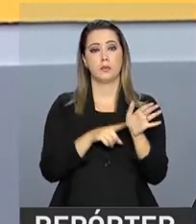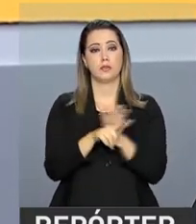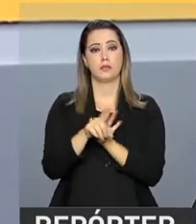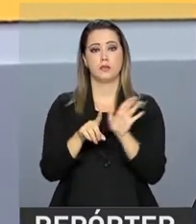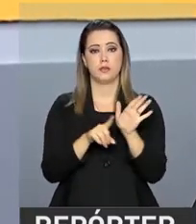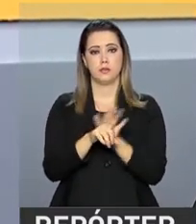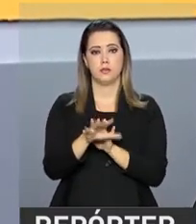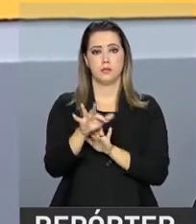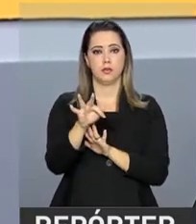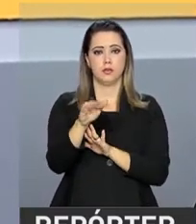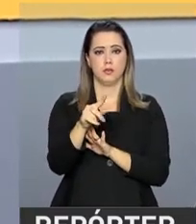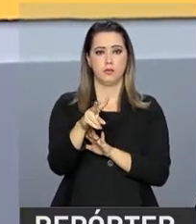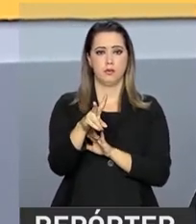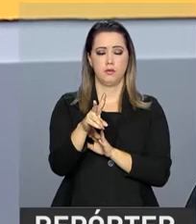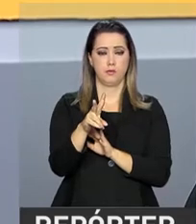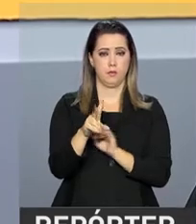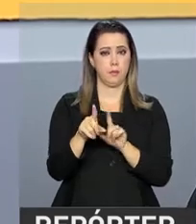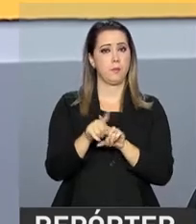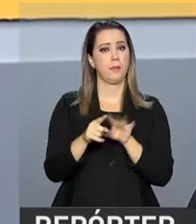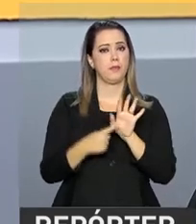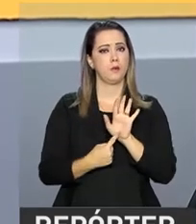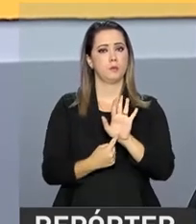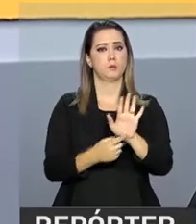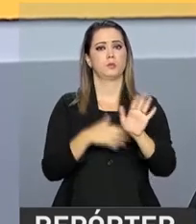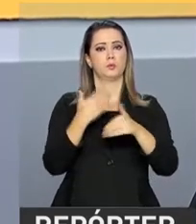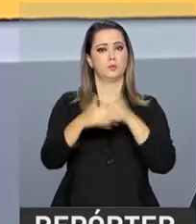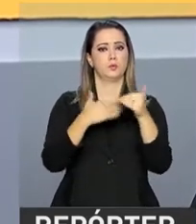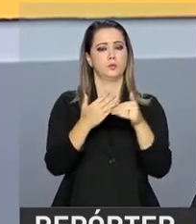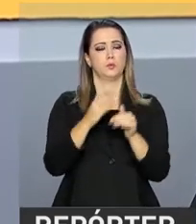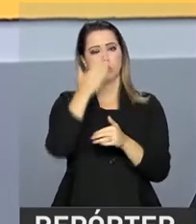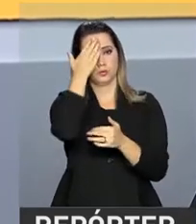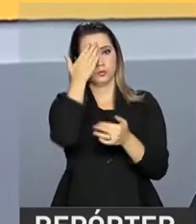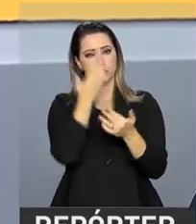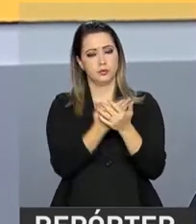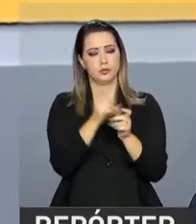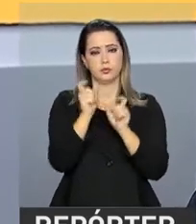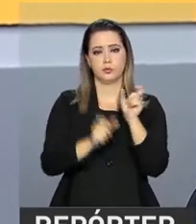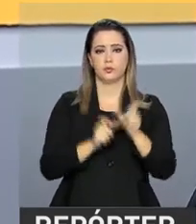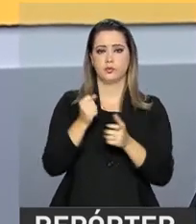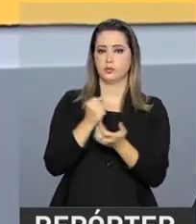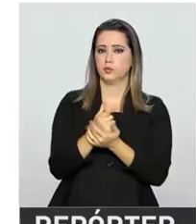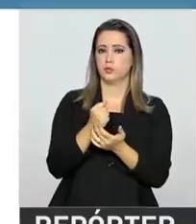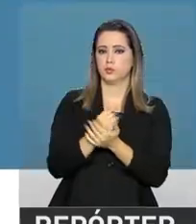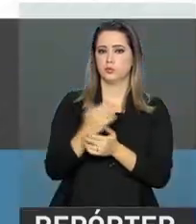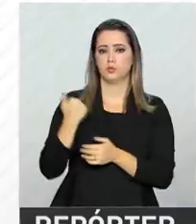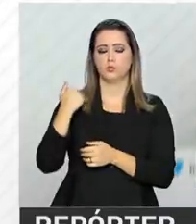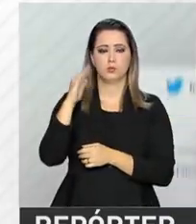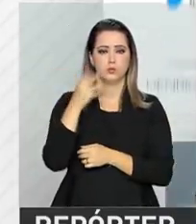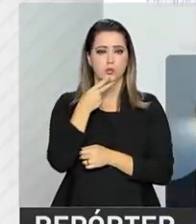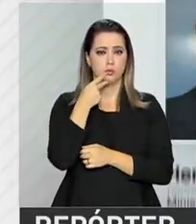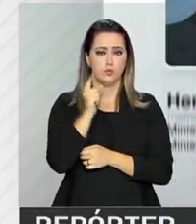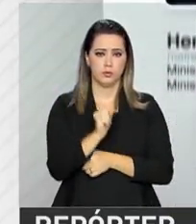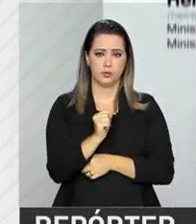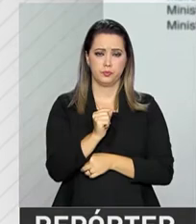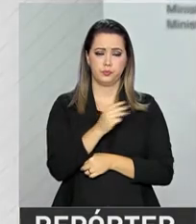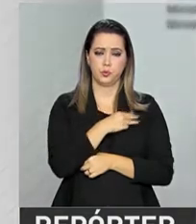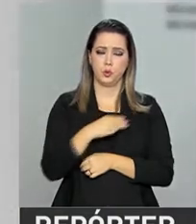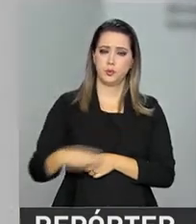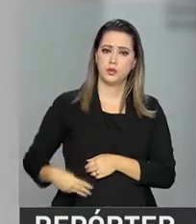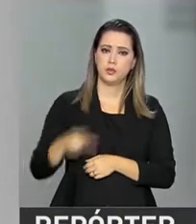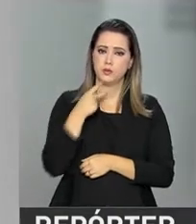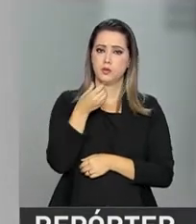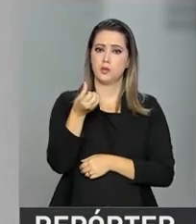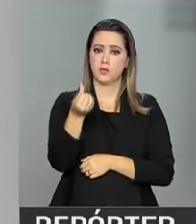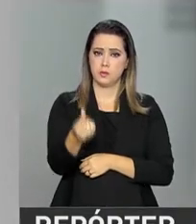pela fundação getúlio vargas que aponta aumento na confiança do consumidor o ministro ressaltou que este é o sexto mês